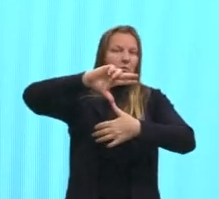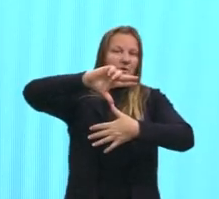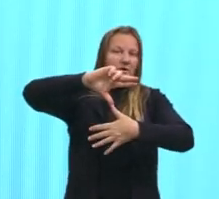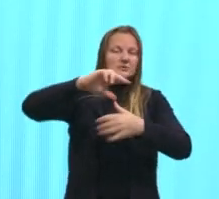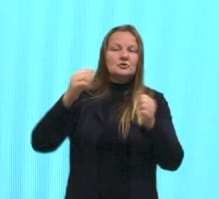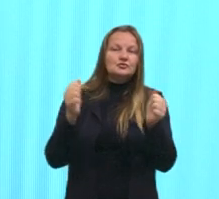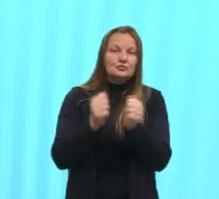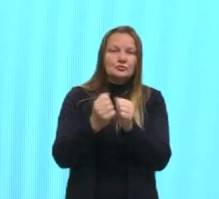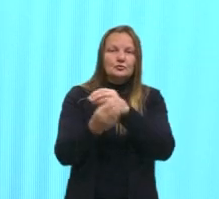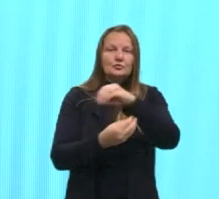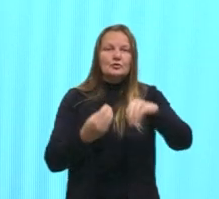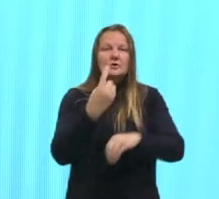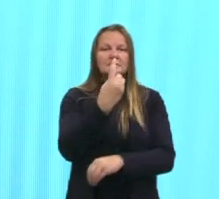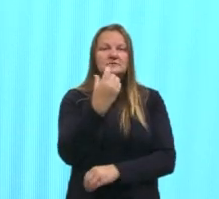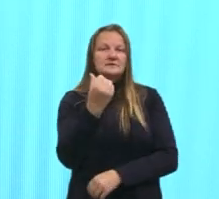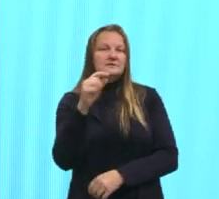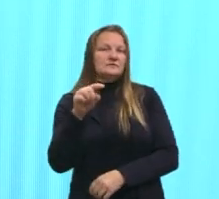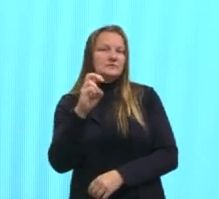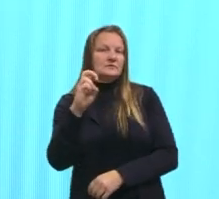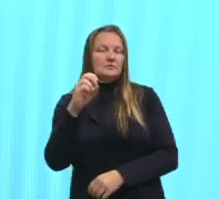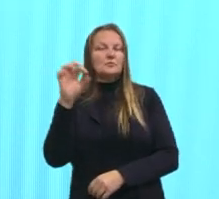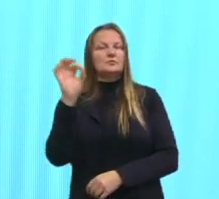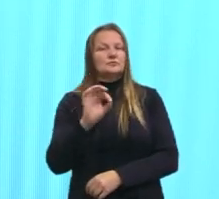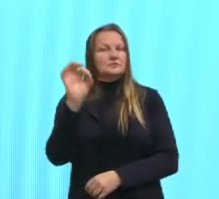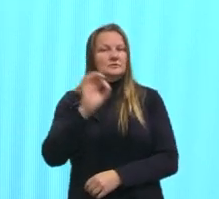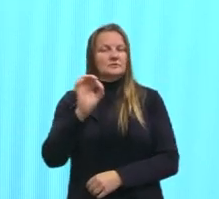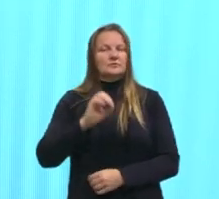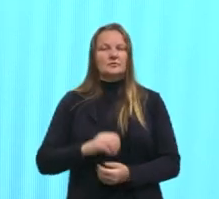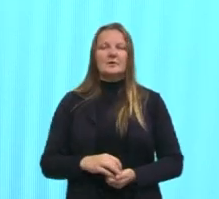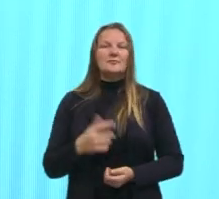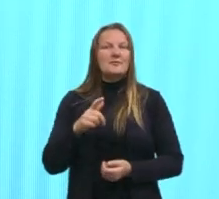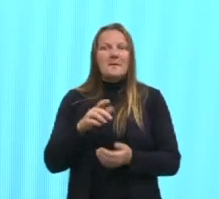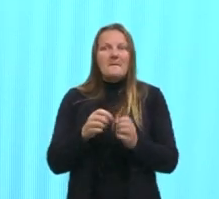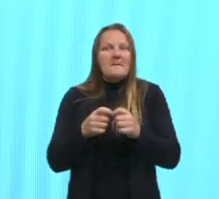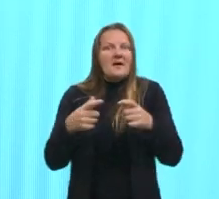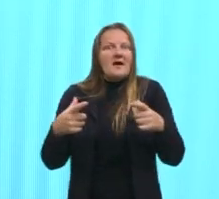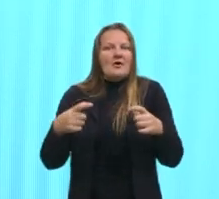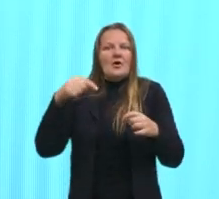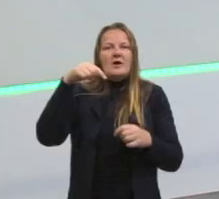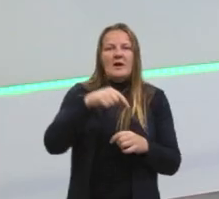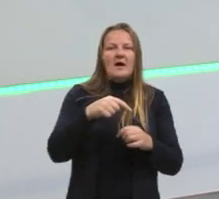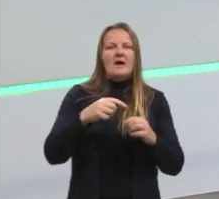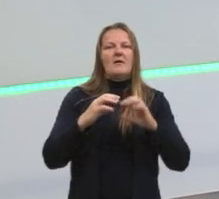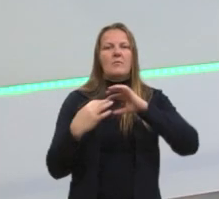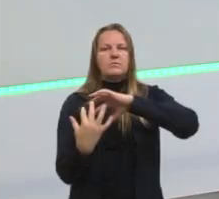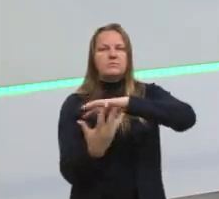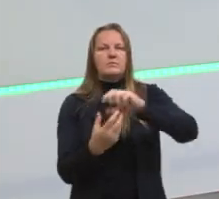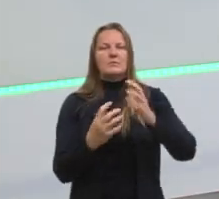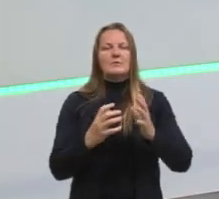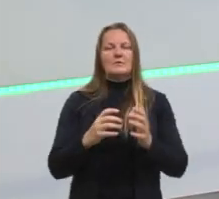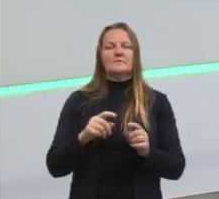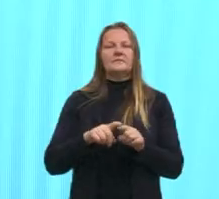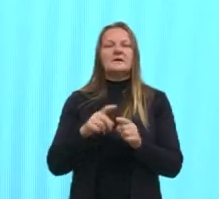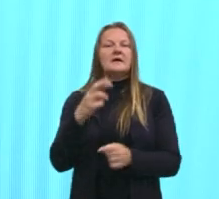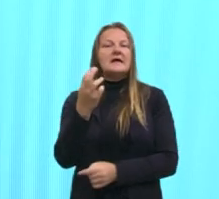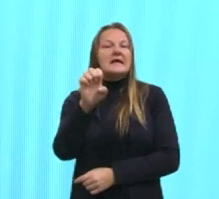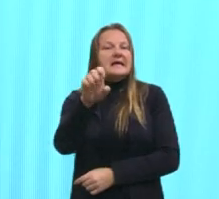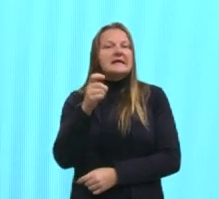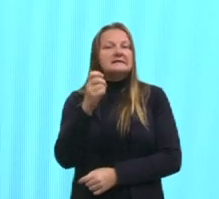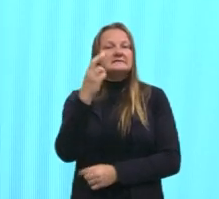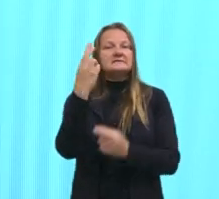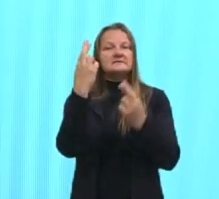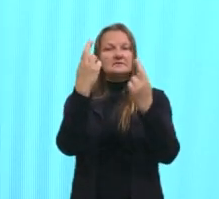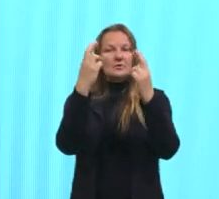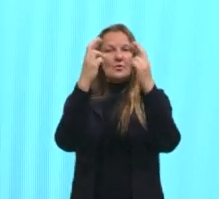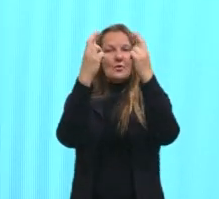né daí 16 e meio por cento não é grandes reservas aí tá E aí as União Soviética né Queria